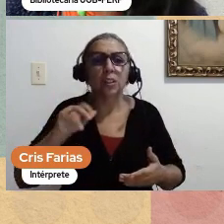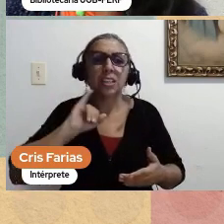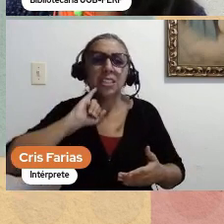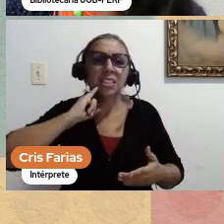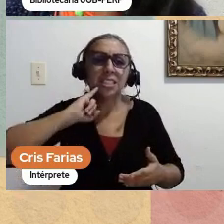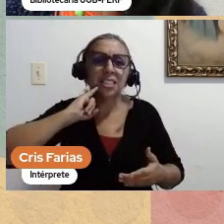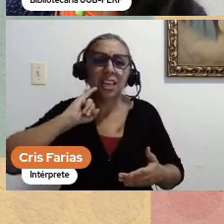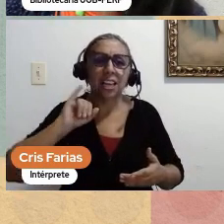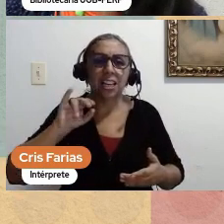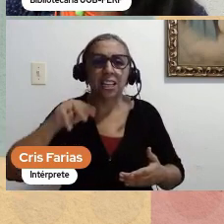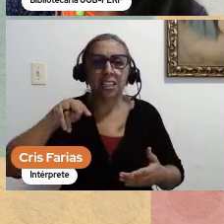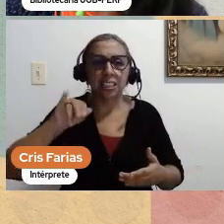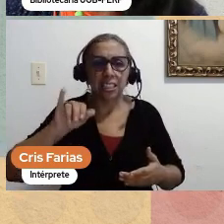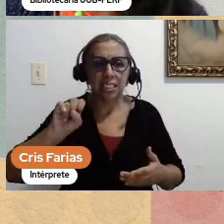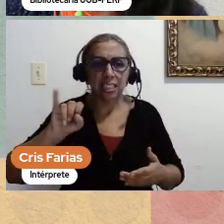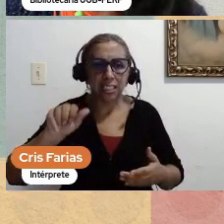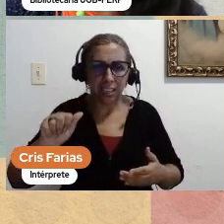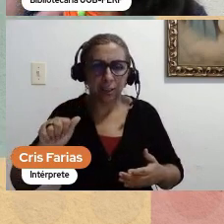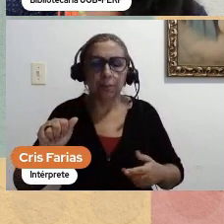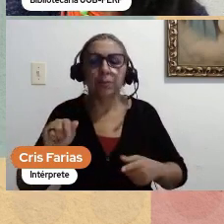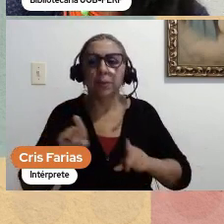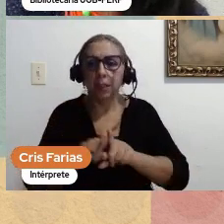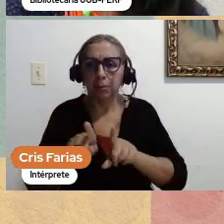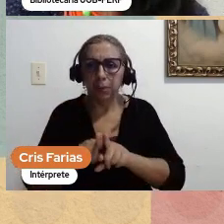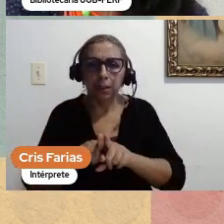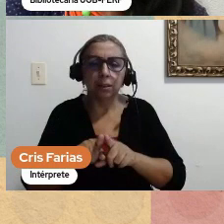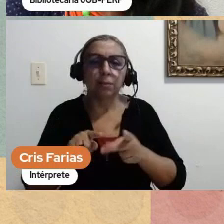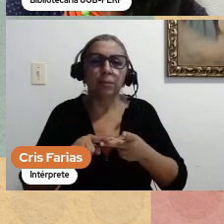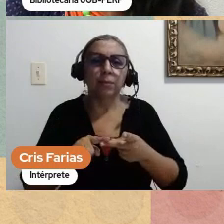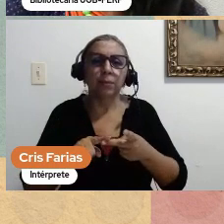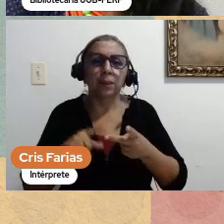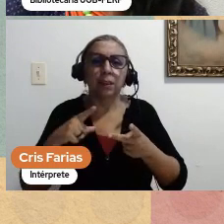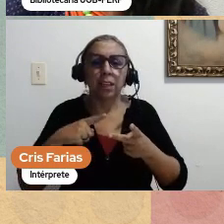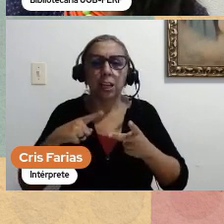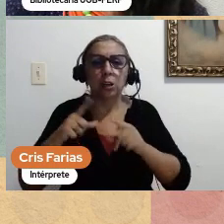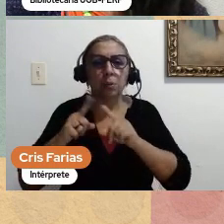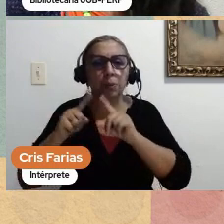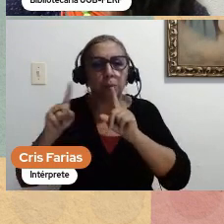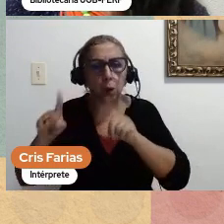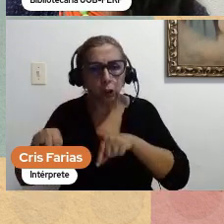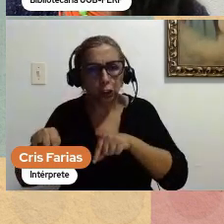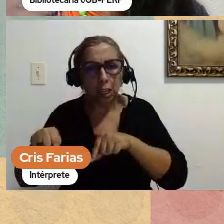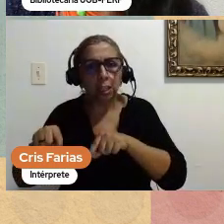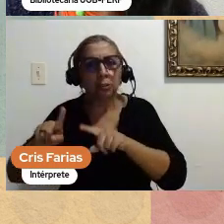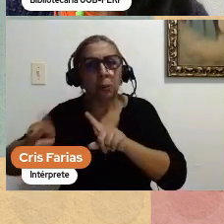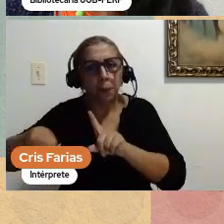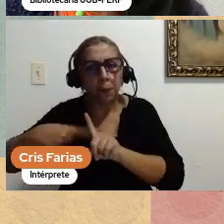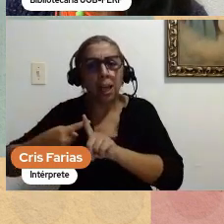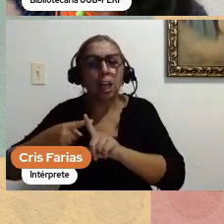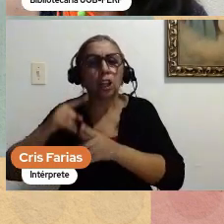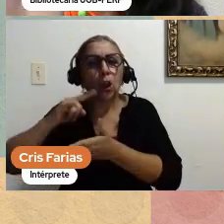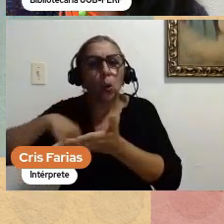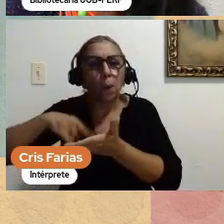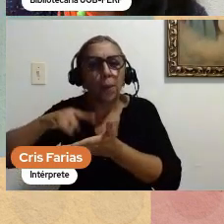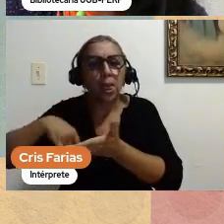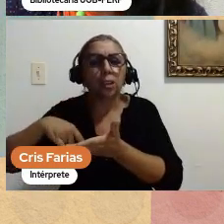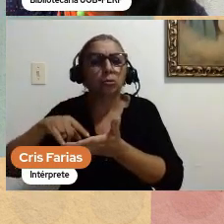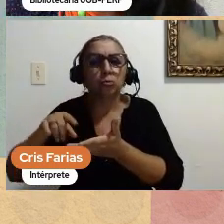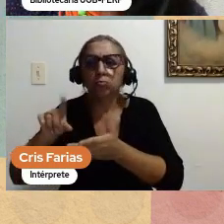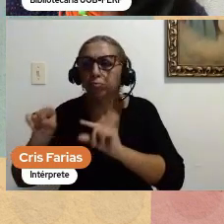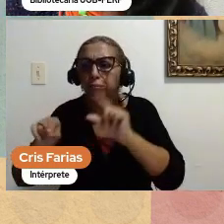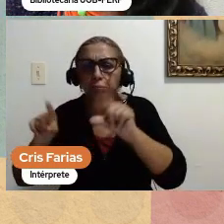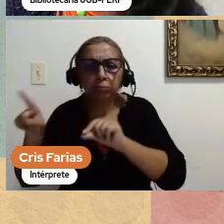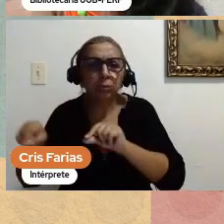Então, assim, ele também contempla não só os projetos de história oral, mas documentos avulsos, as